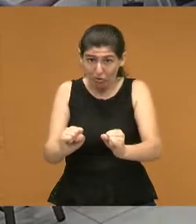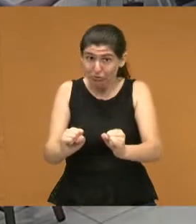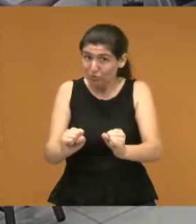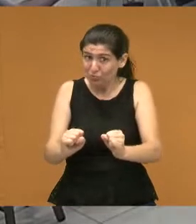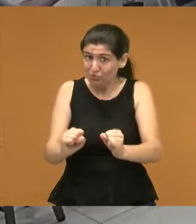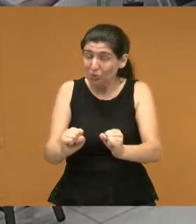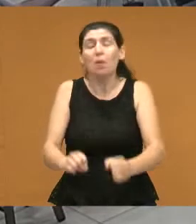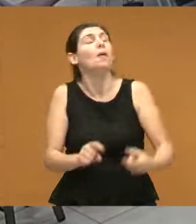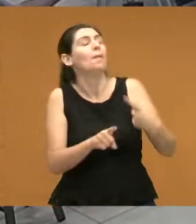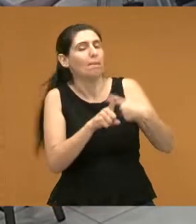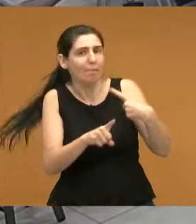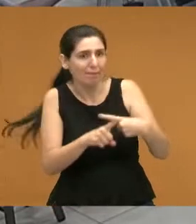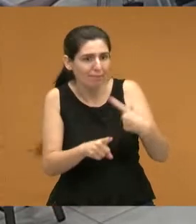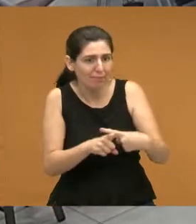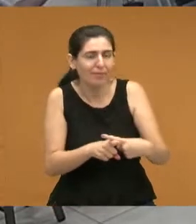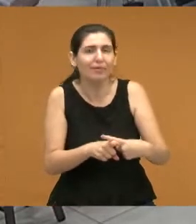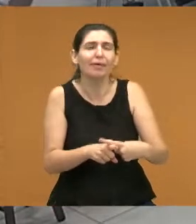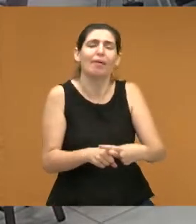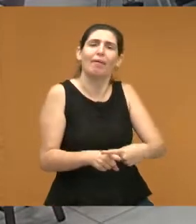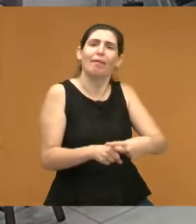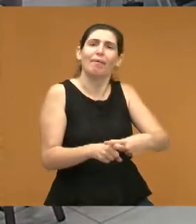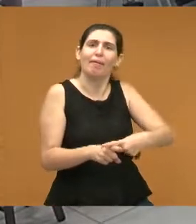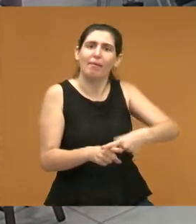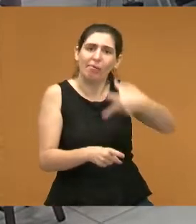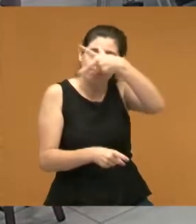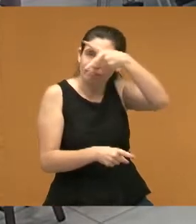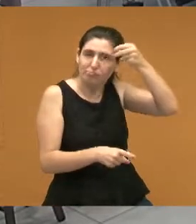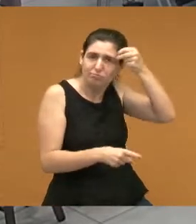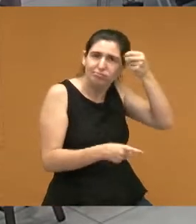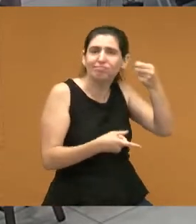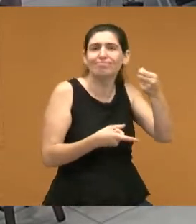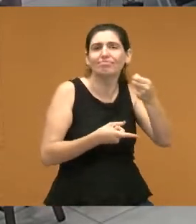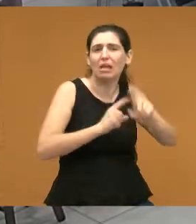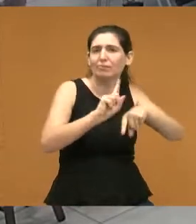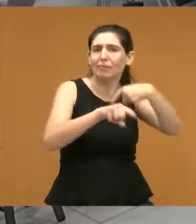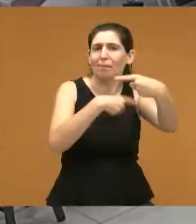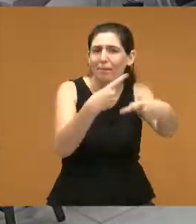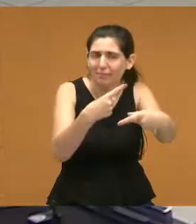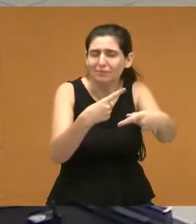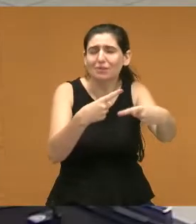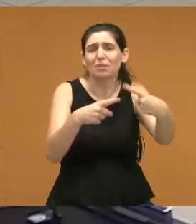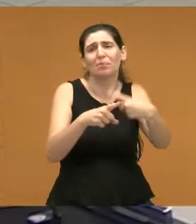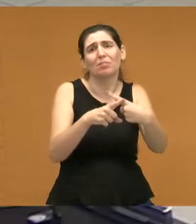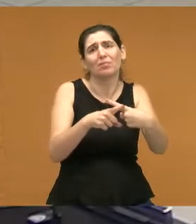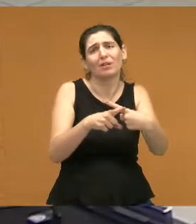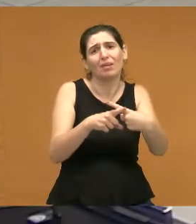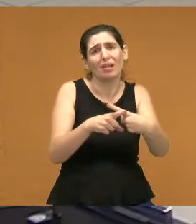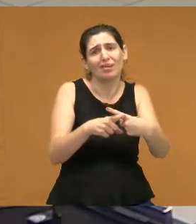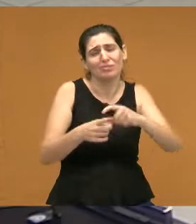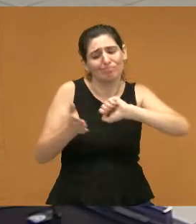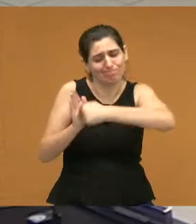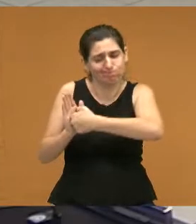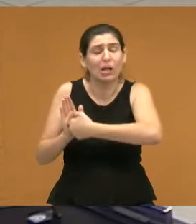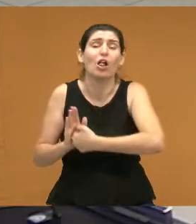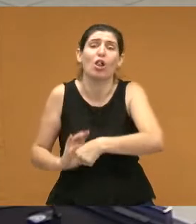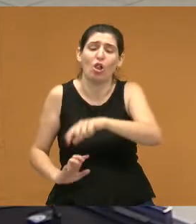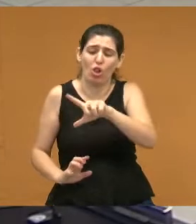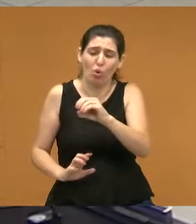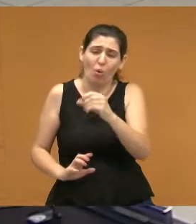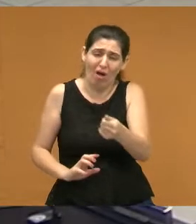Porque se a gente for adiar o IPMJ como a gente pretende, eu vou trancar a pauta da LOA.